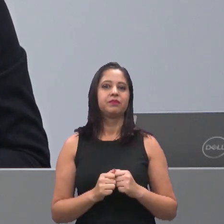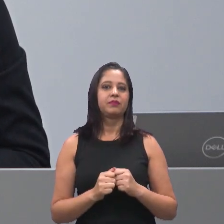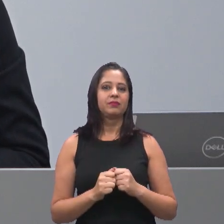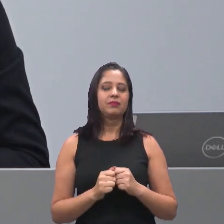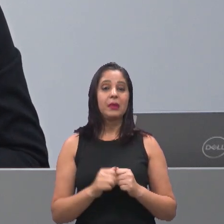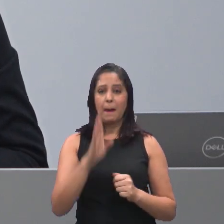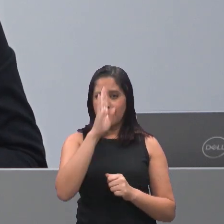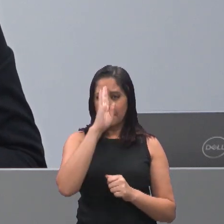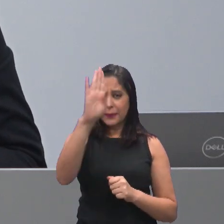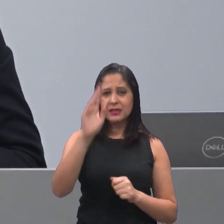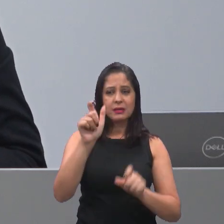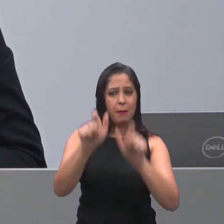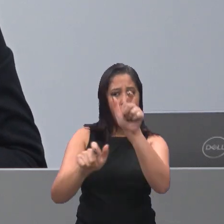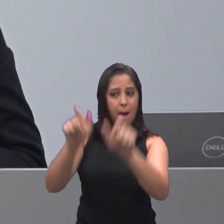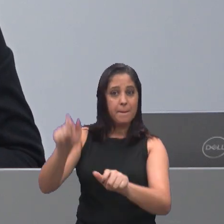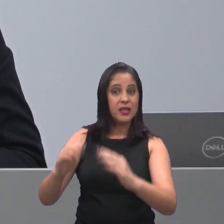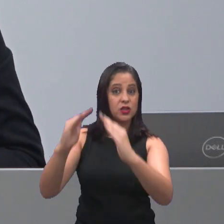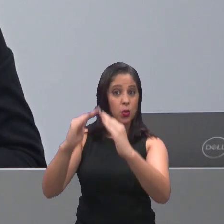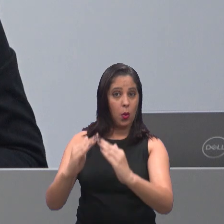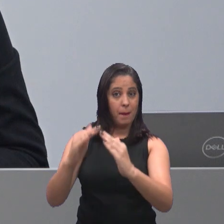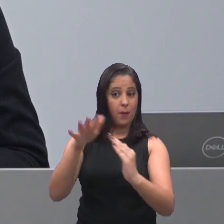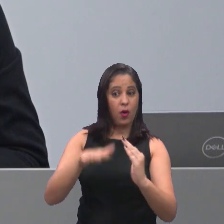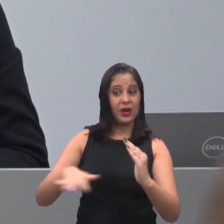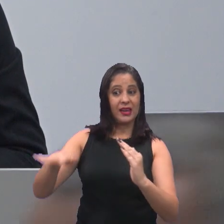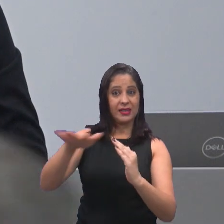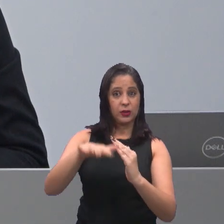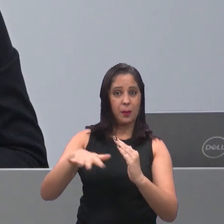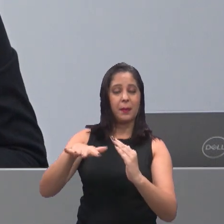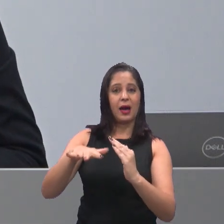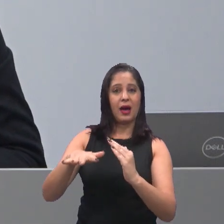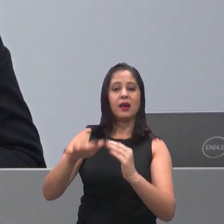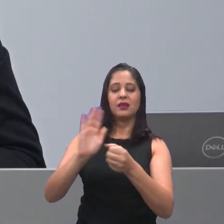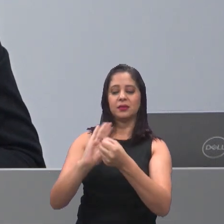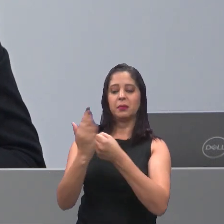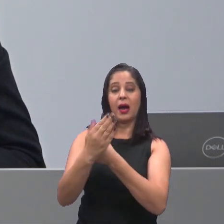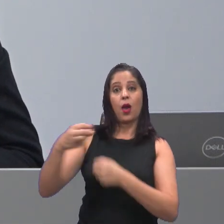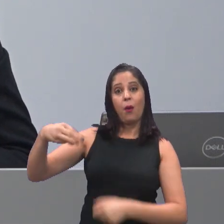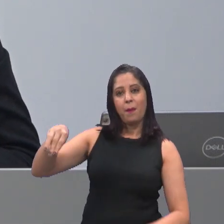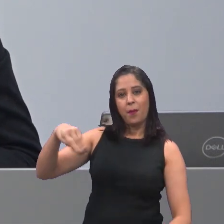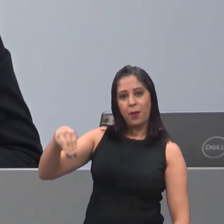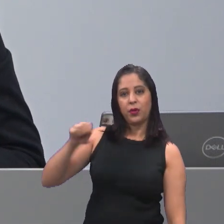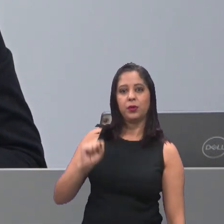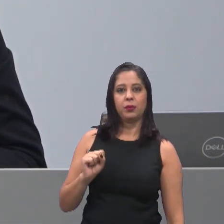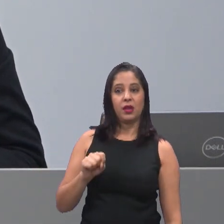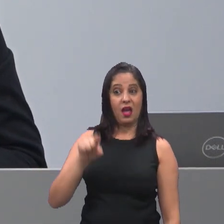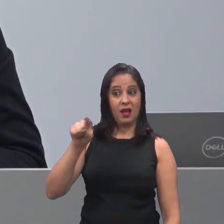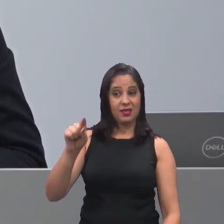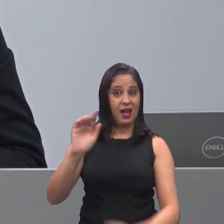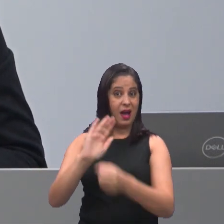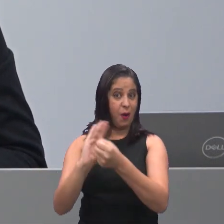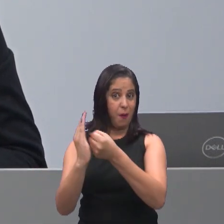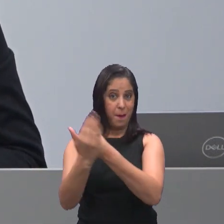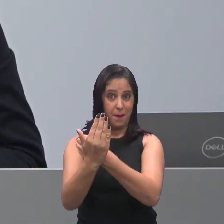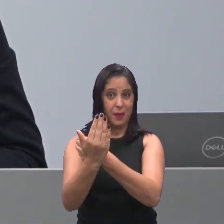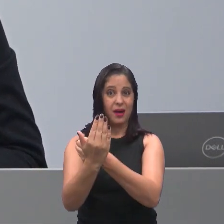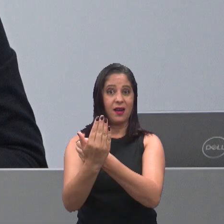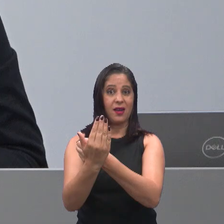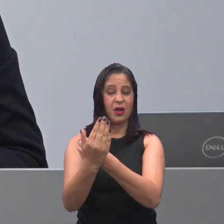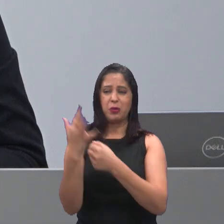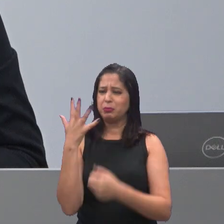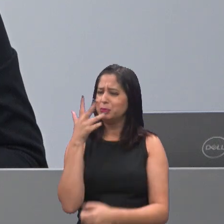os moradores lá da região do bairro do Morumbi, né? Um bairro muito